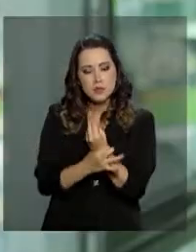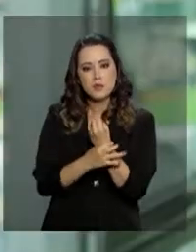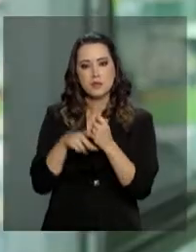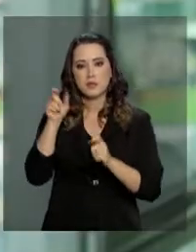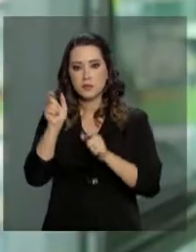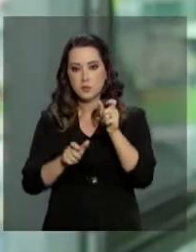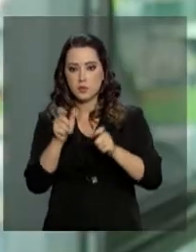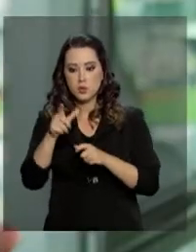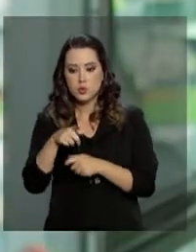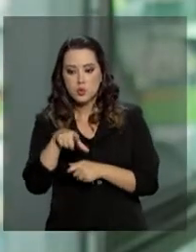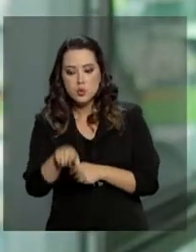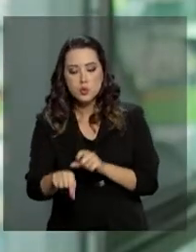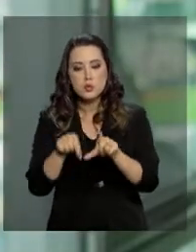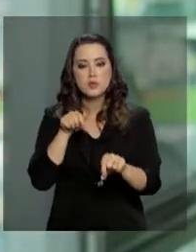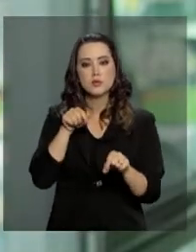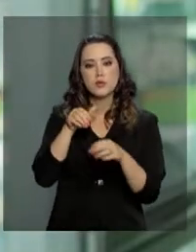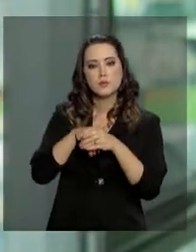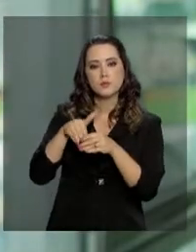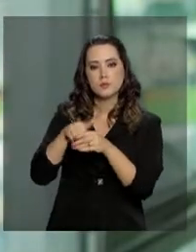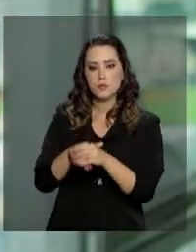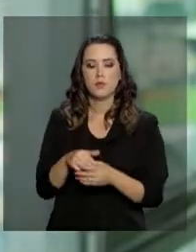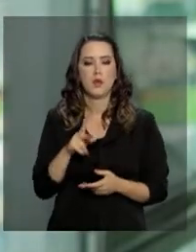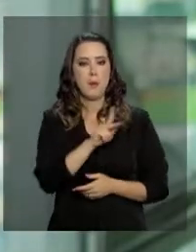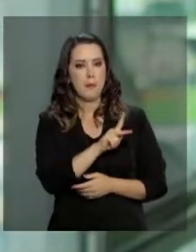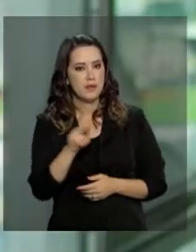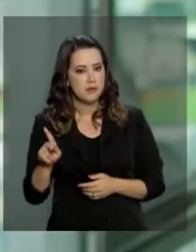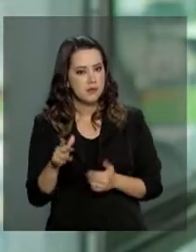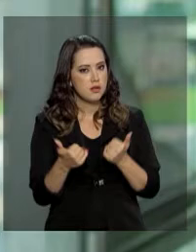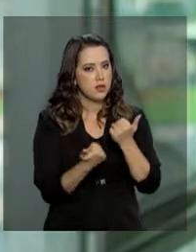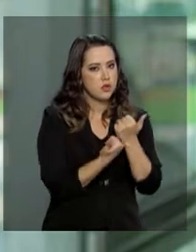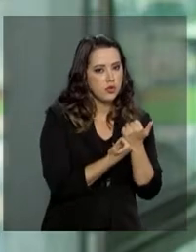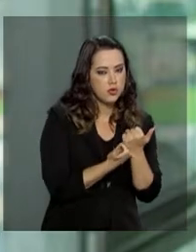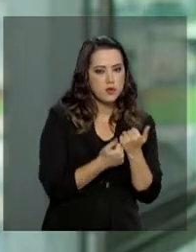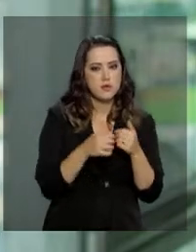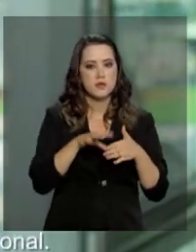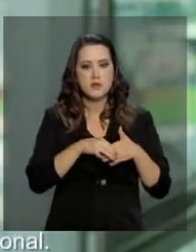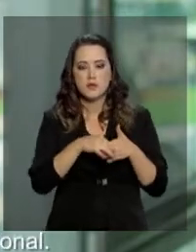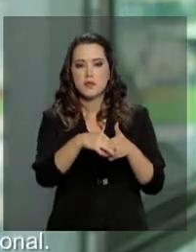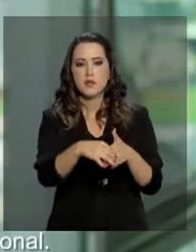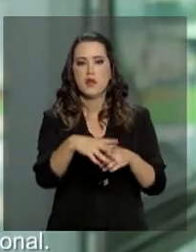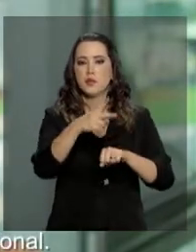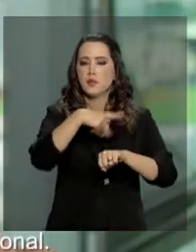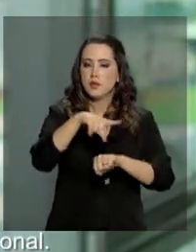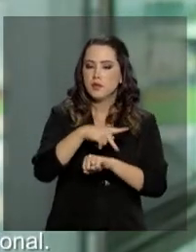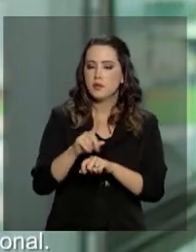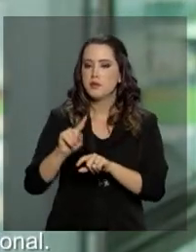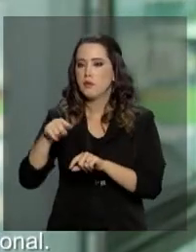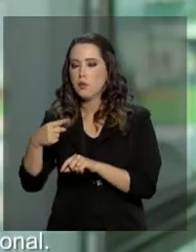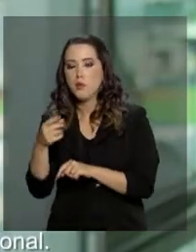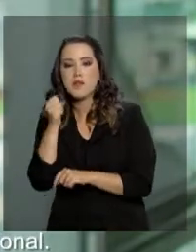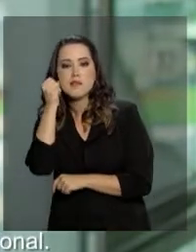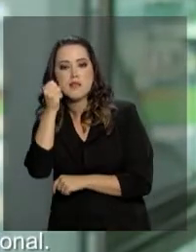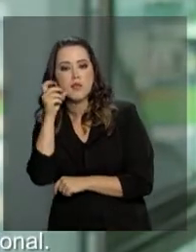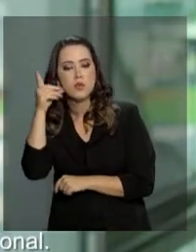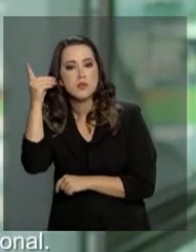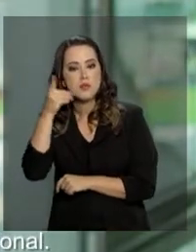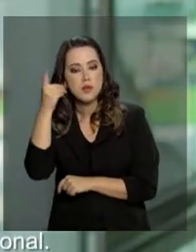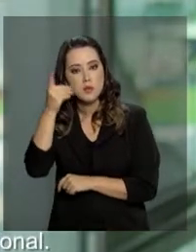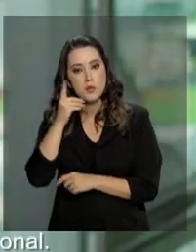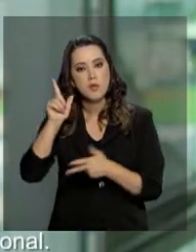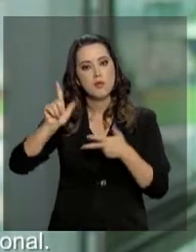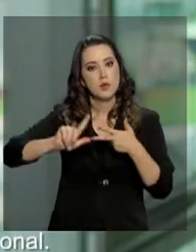brasileiro. Vota-se na chapa para presidente e vice conduzir o país. Escolhem-se senadores e deputados